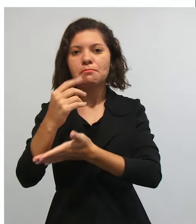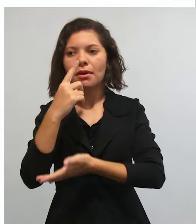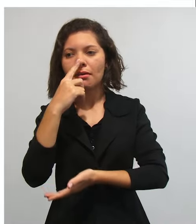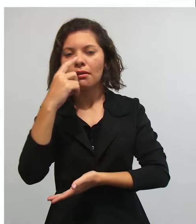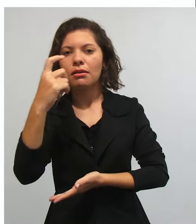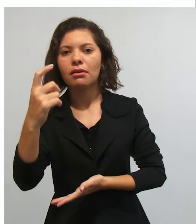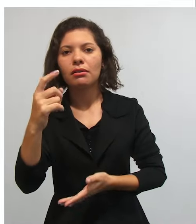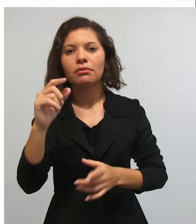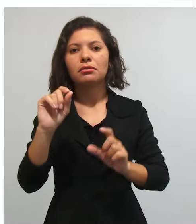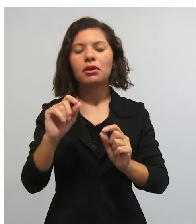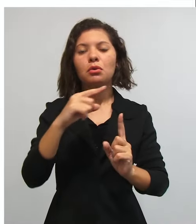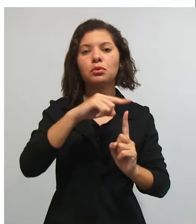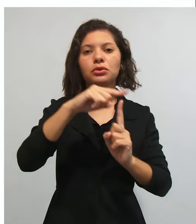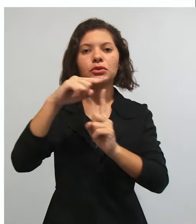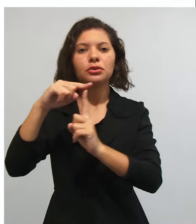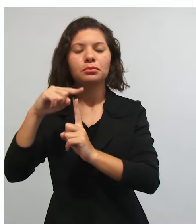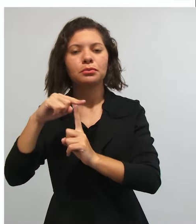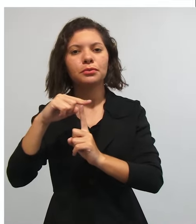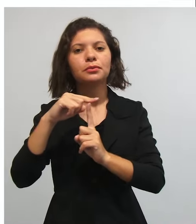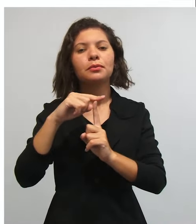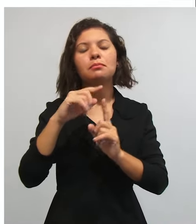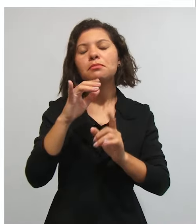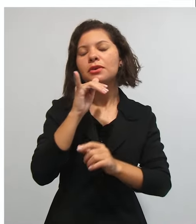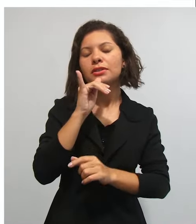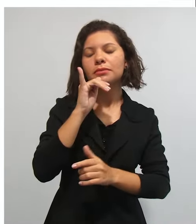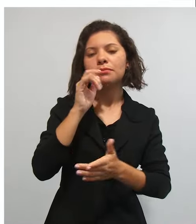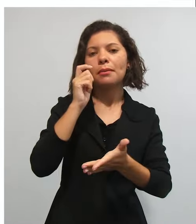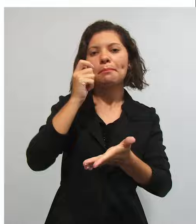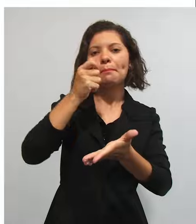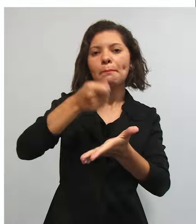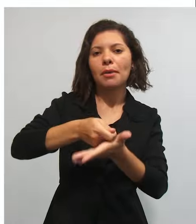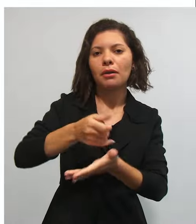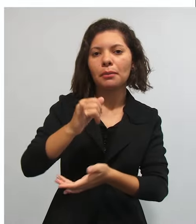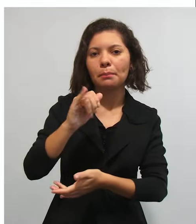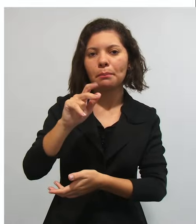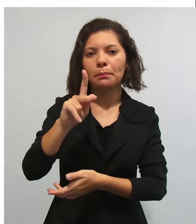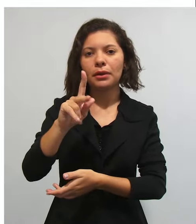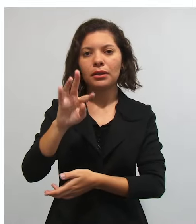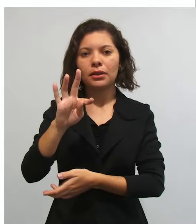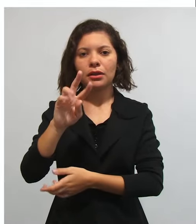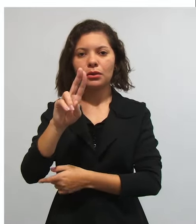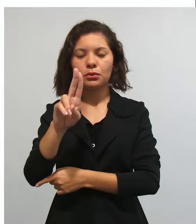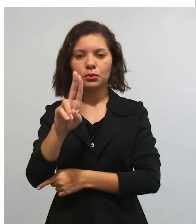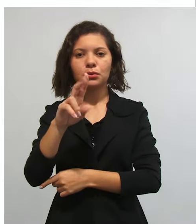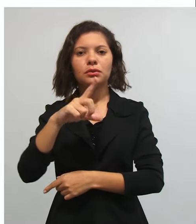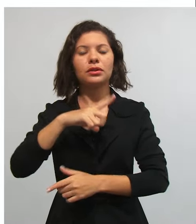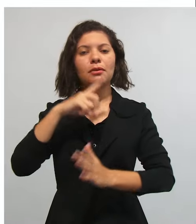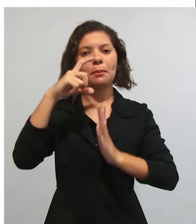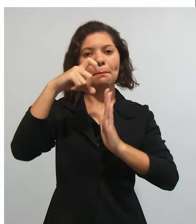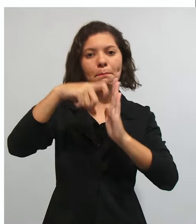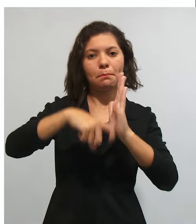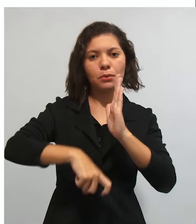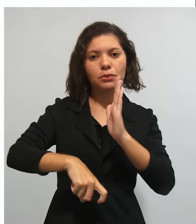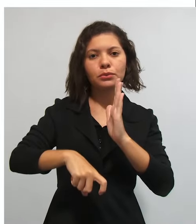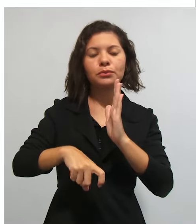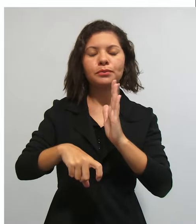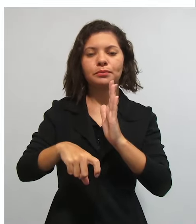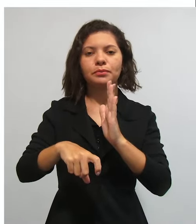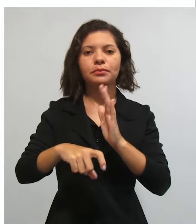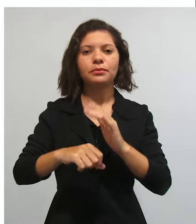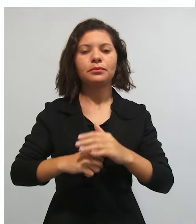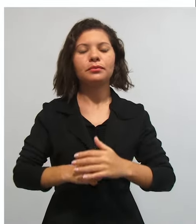define o fato gerador. Então, quando a gente paga o IPTU, vem lá o imposto e a taxa. Quando for fazer